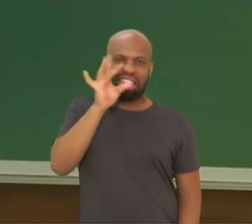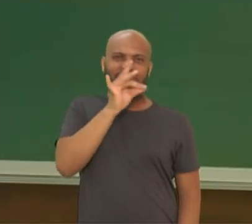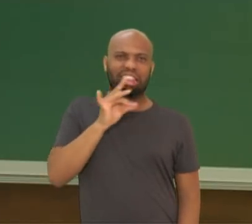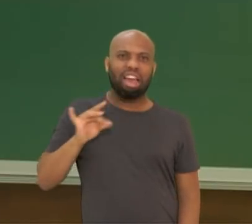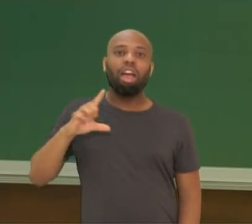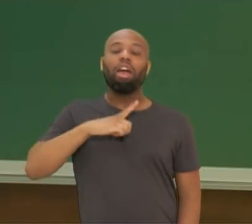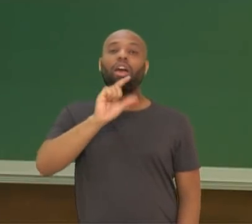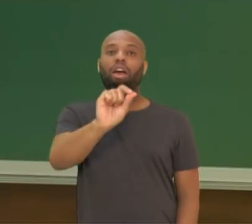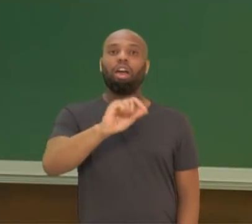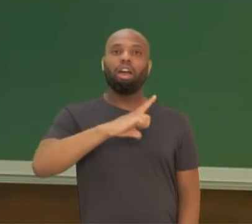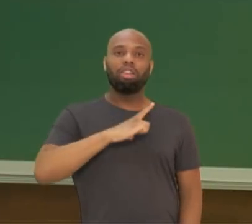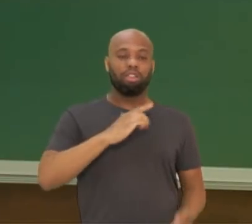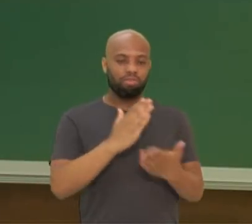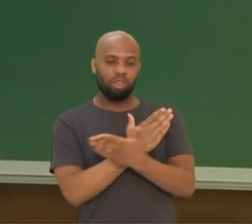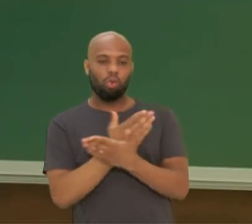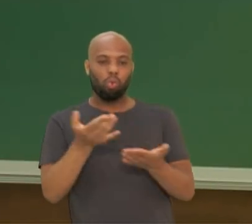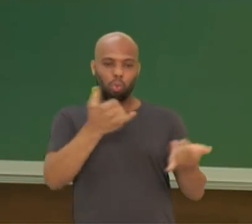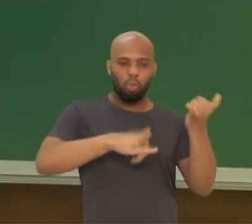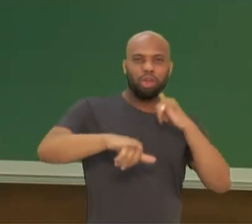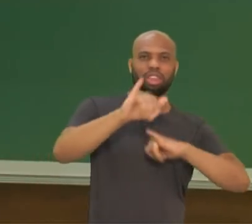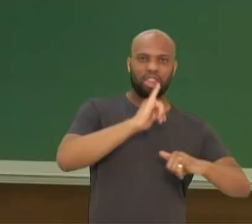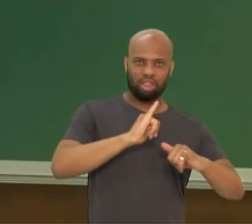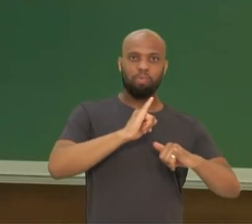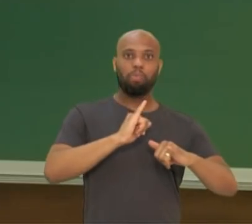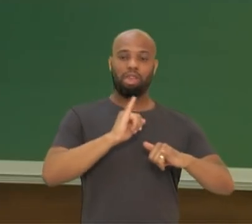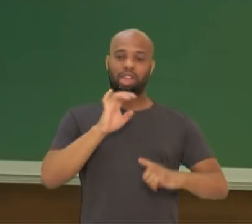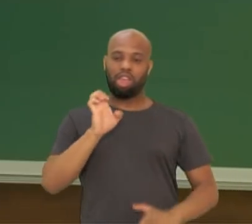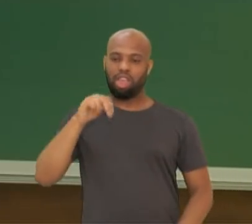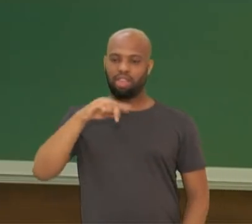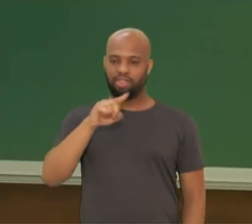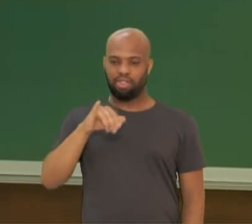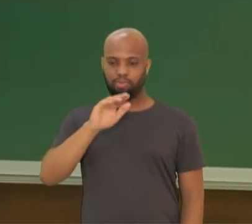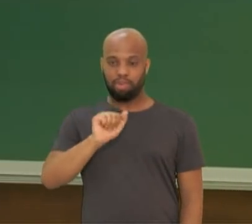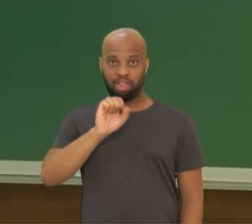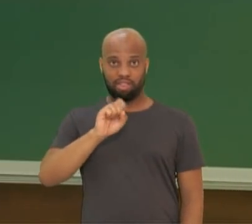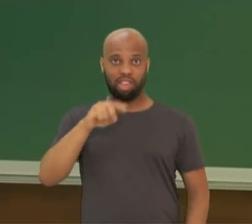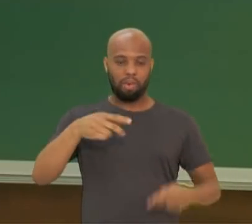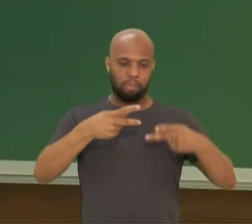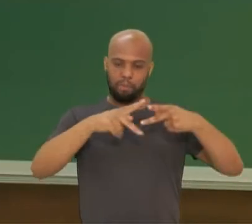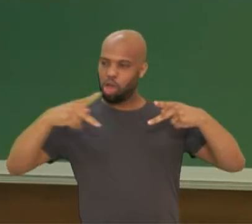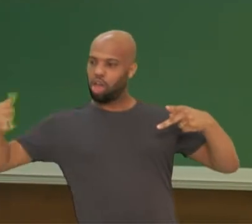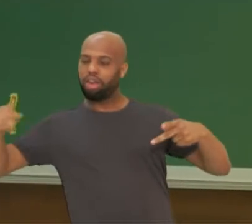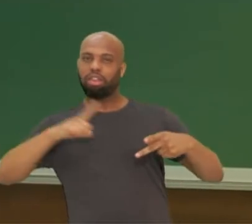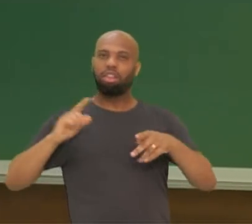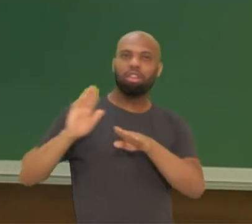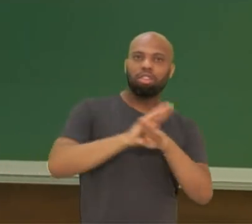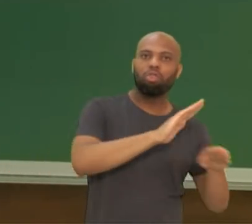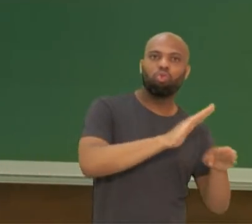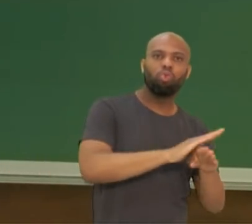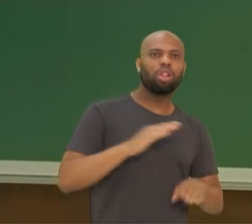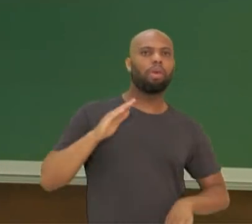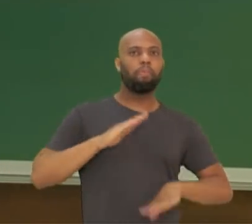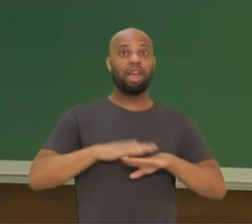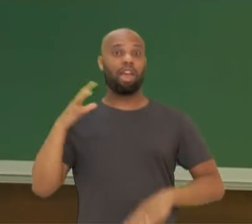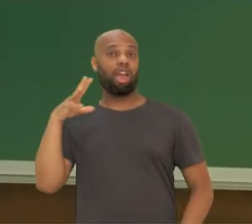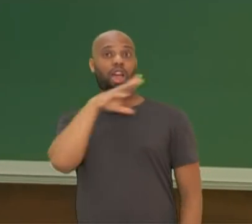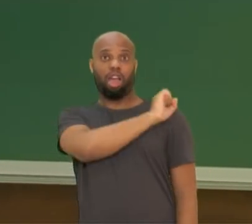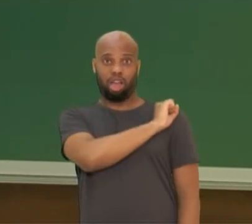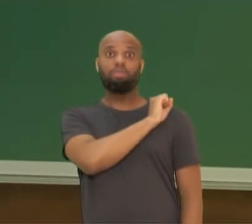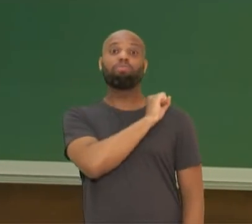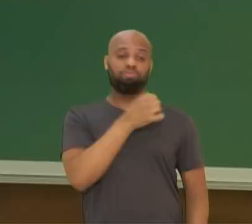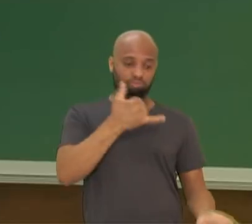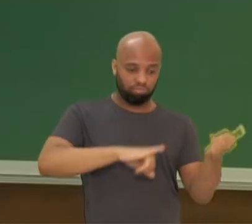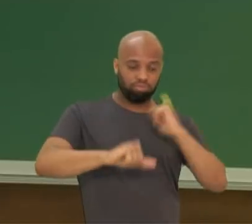ver que existem compostos, enzimas, que são proteínas que vão ajudar a acelerar as reações